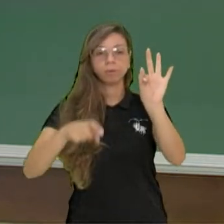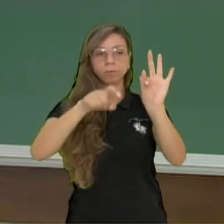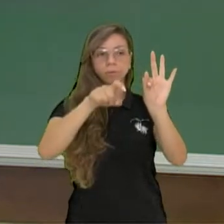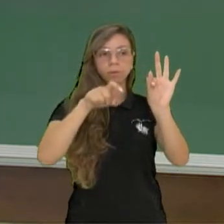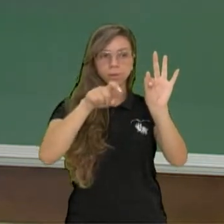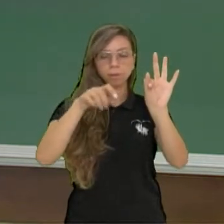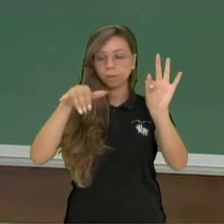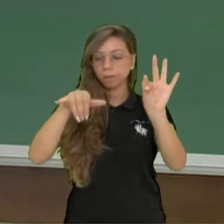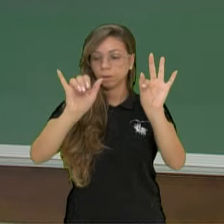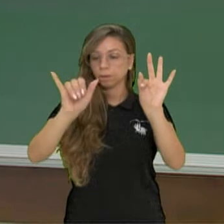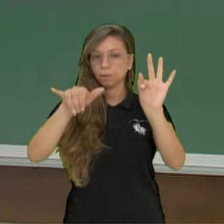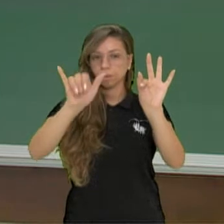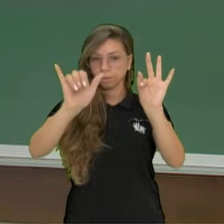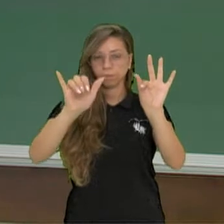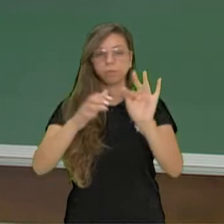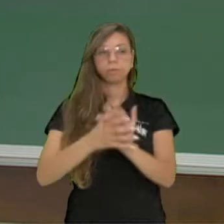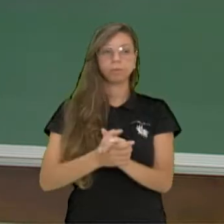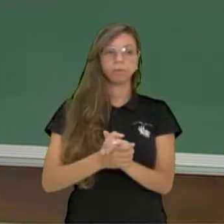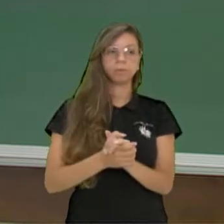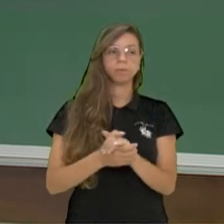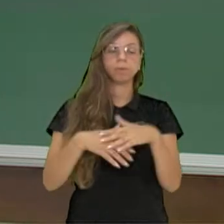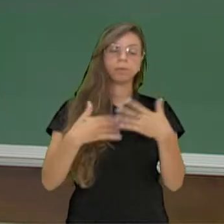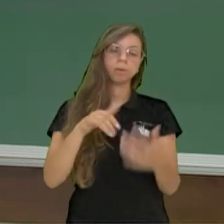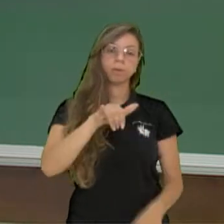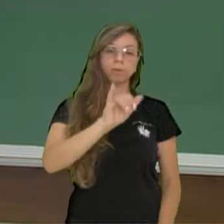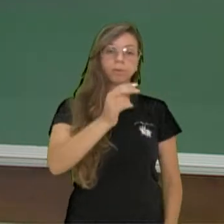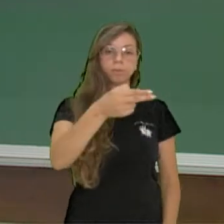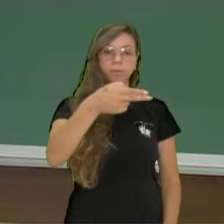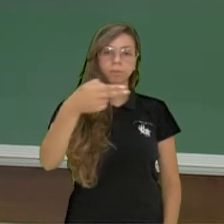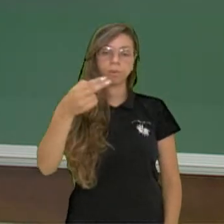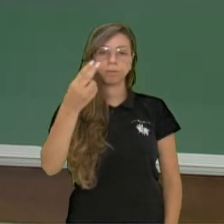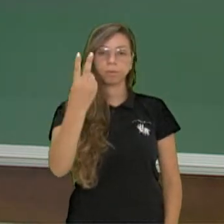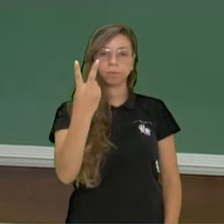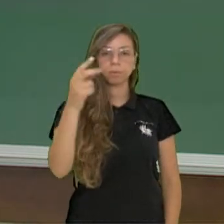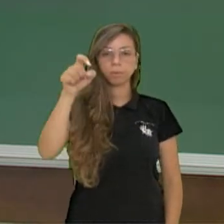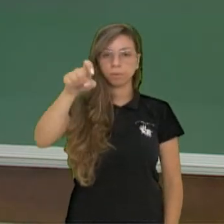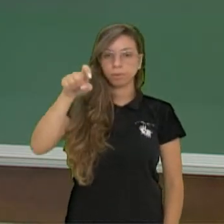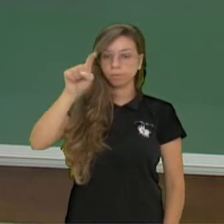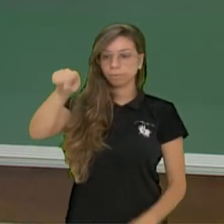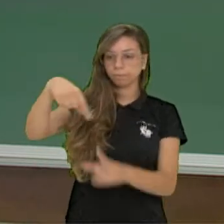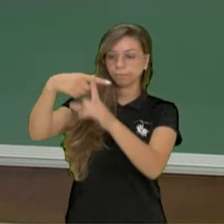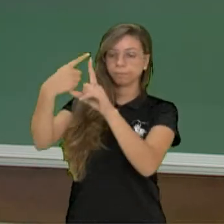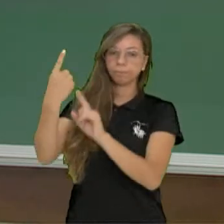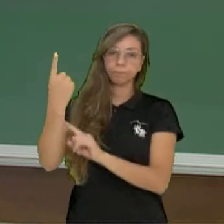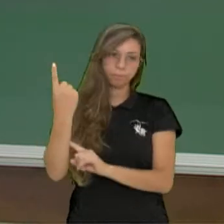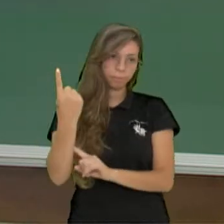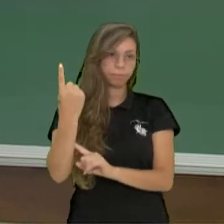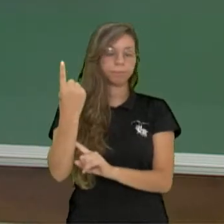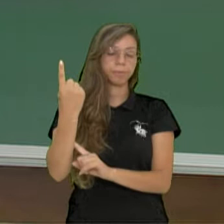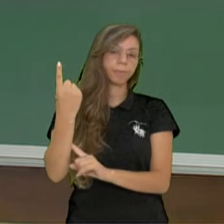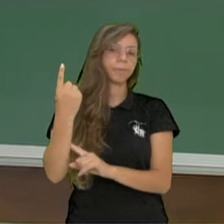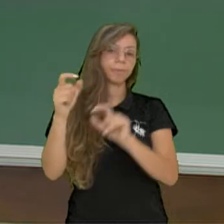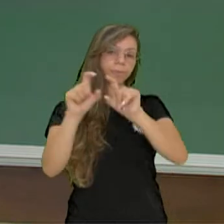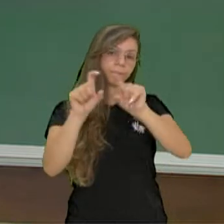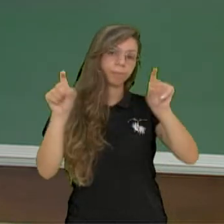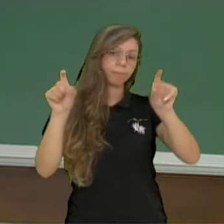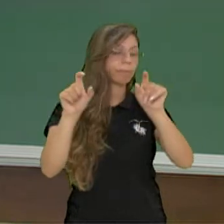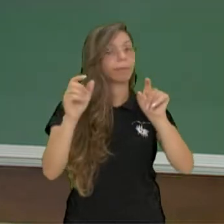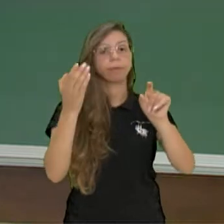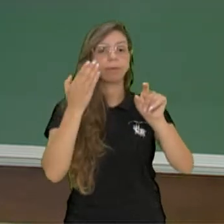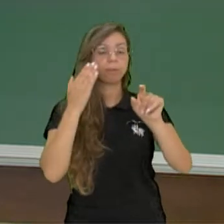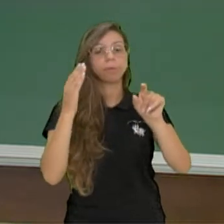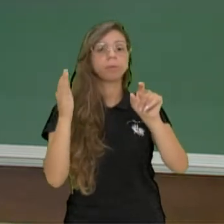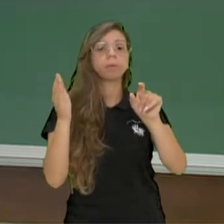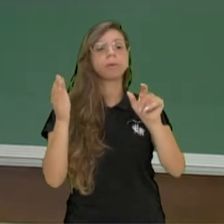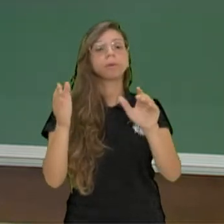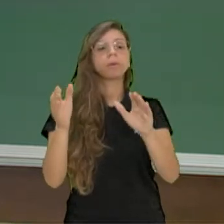imagem. A gente pode escrever então y igual a 2x mais 1. Quando eu escrevo y igual a 2x mais 1, é esse momento que